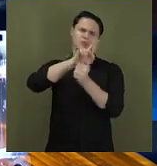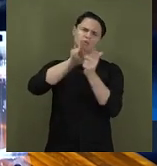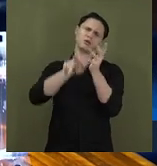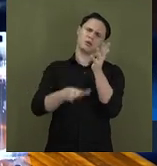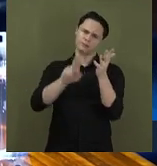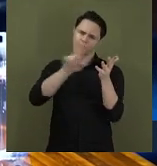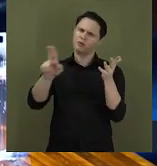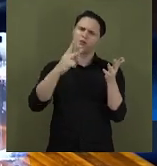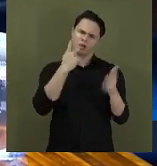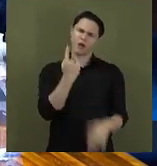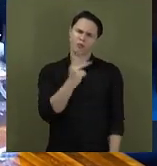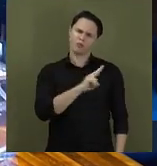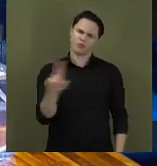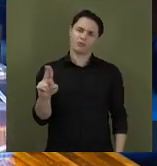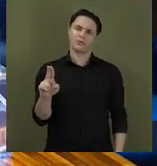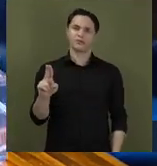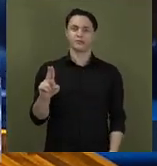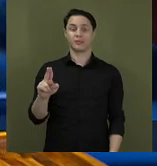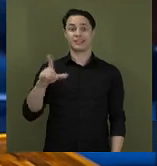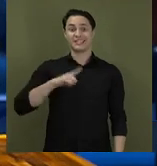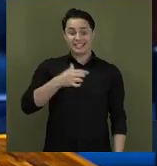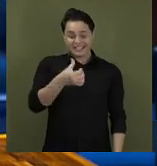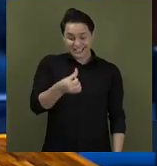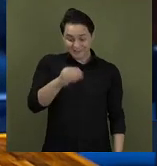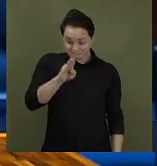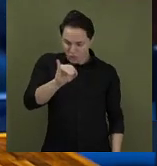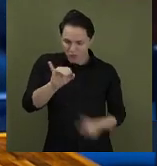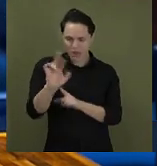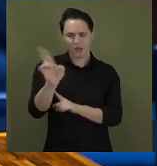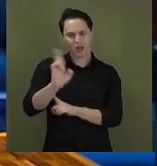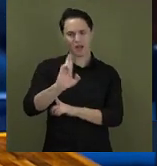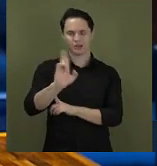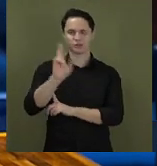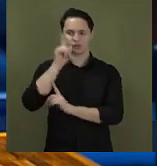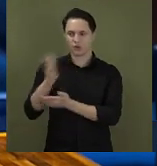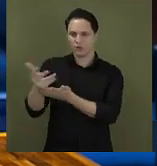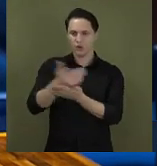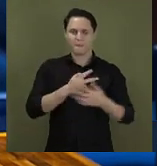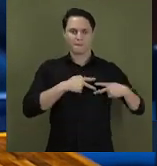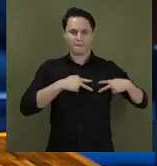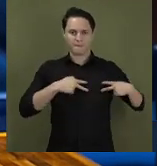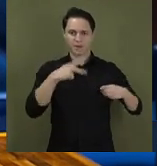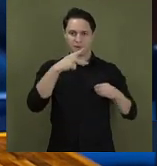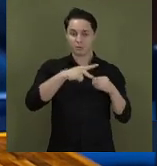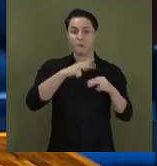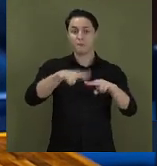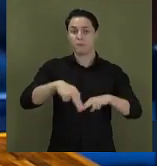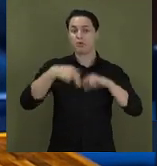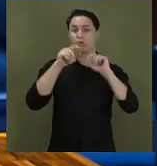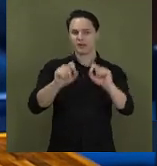ser cansativo, são 6 bilhões de reais que foram recuperados pela Petrobras por conta